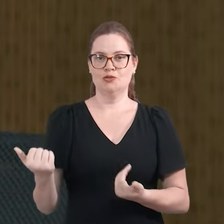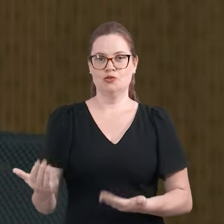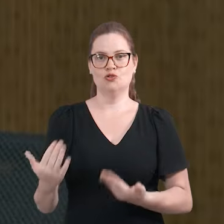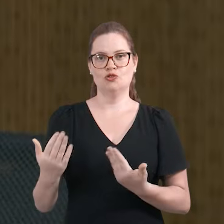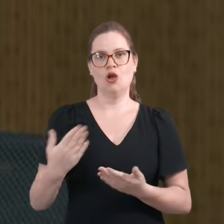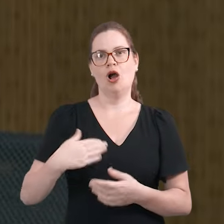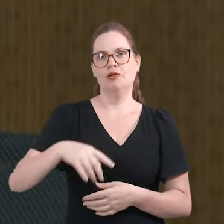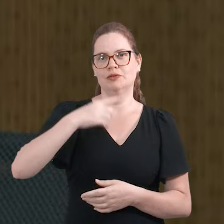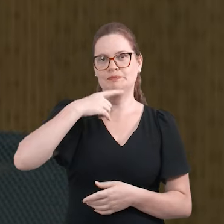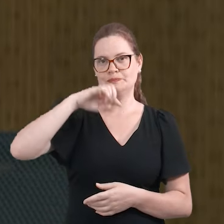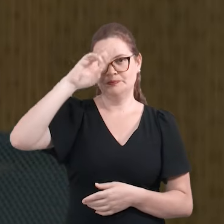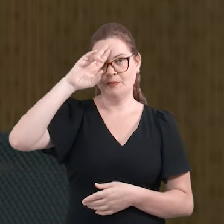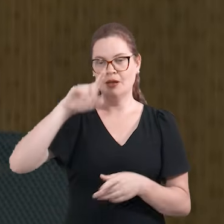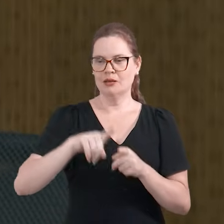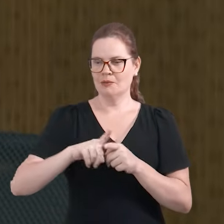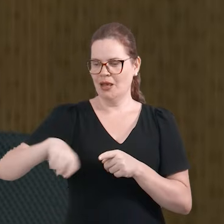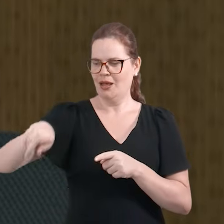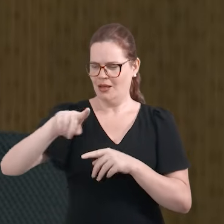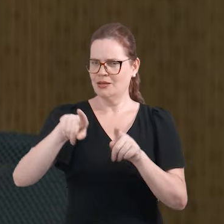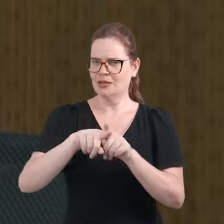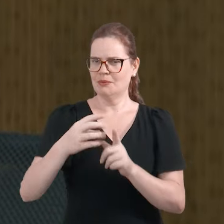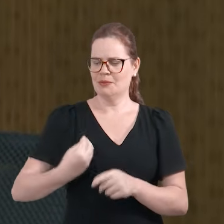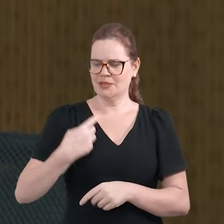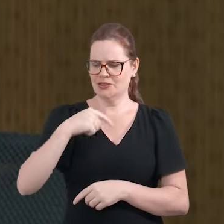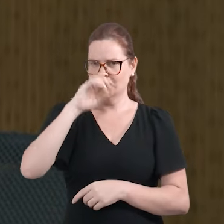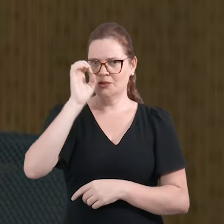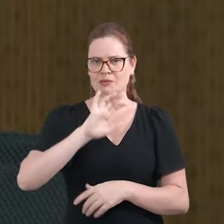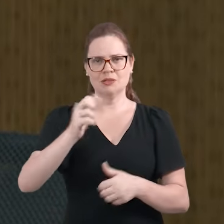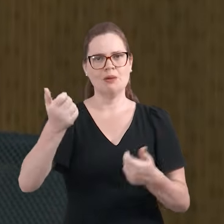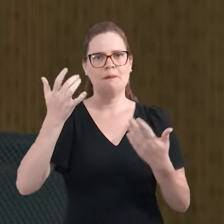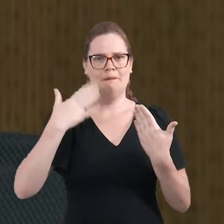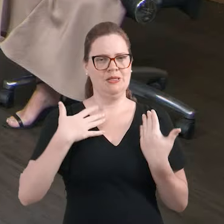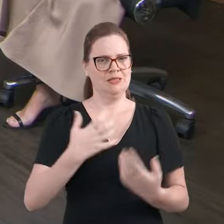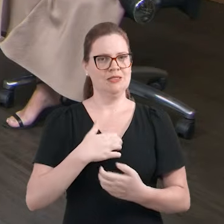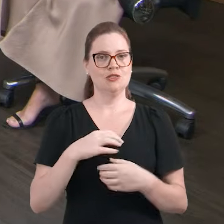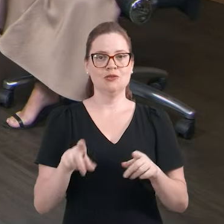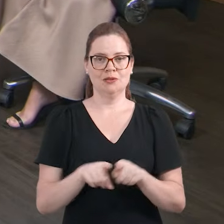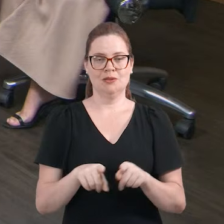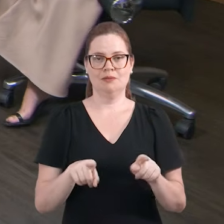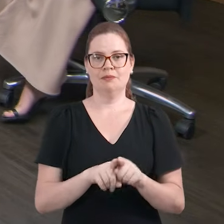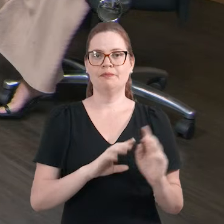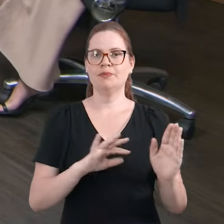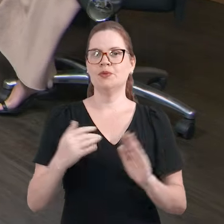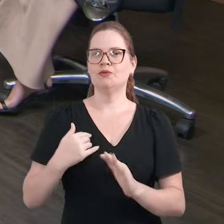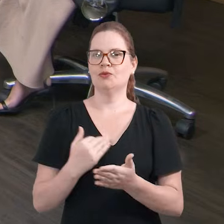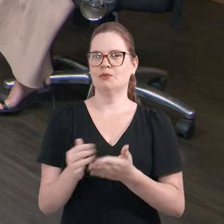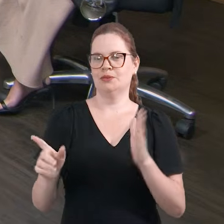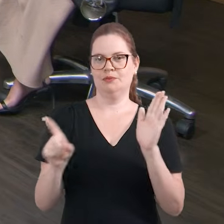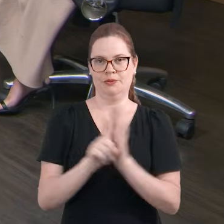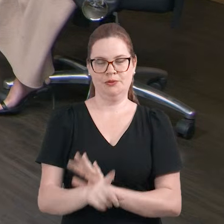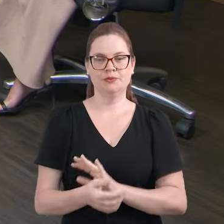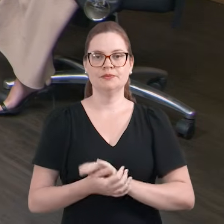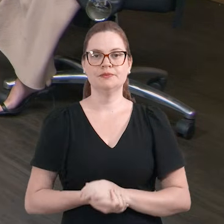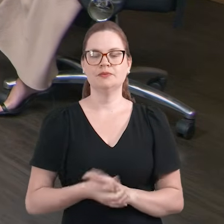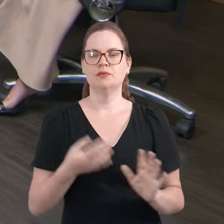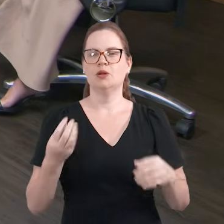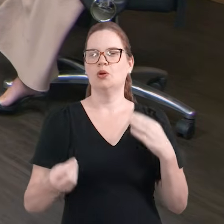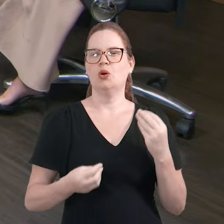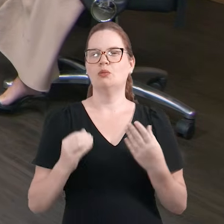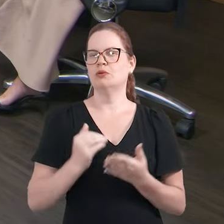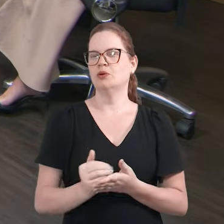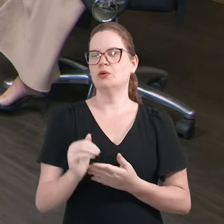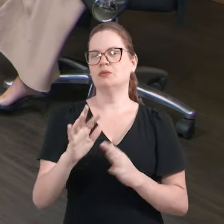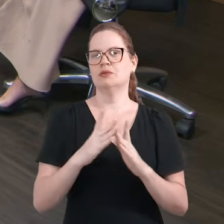e assim como eles também estão recebendo uma bênção conosco aqui. E eu queria começar perguntando o seguinte: como que